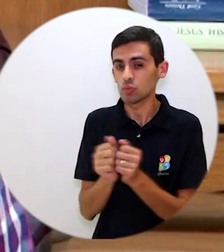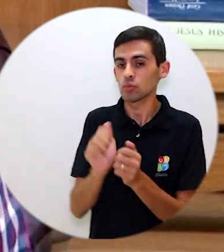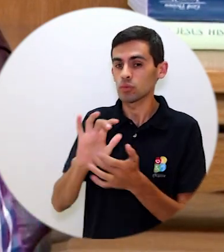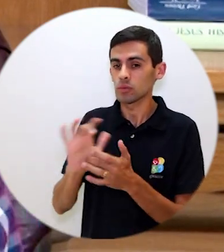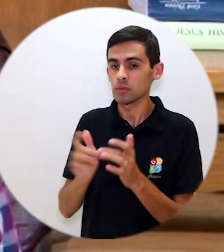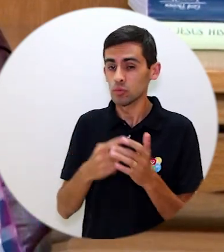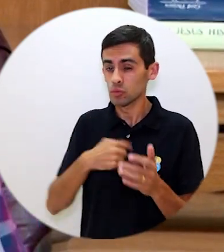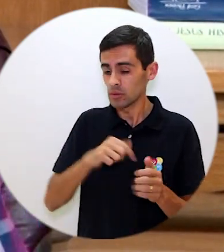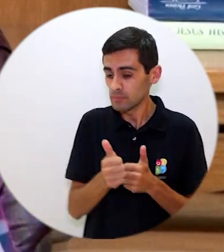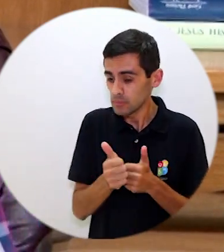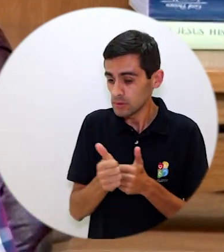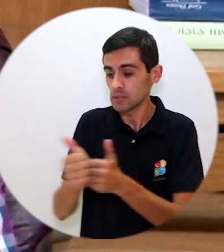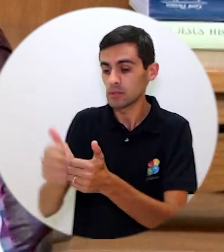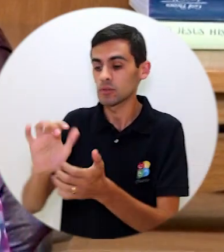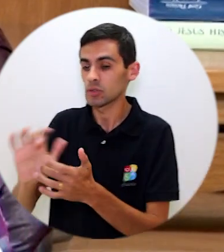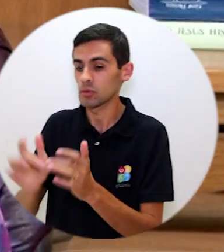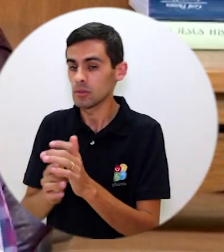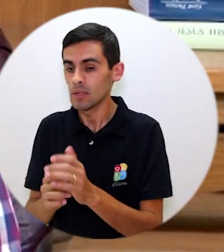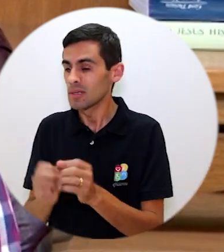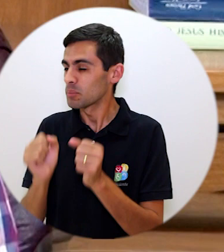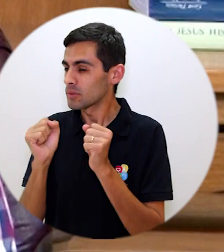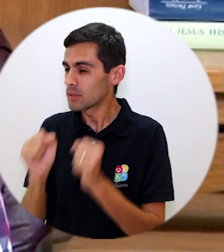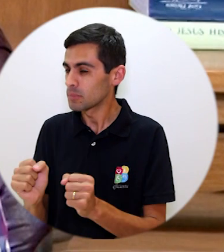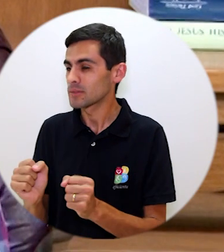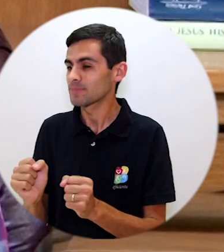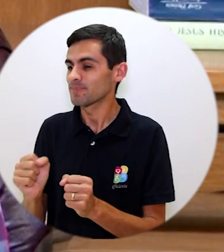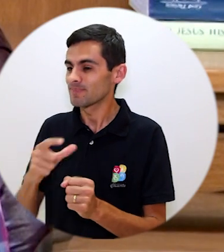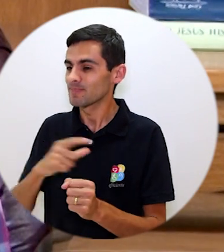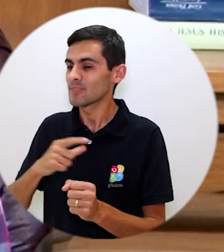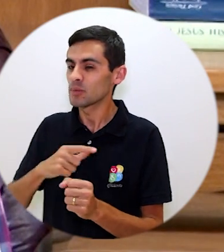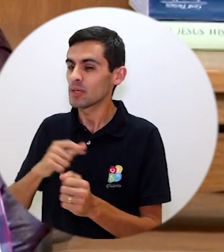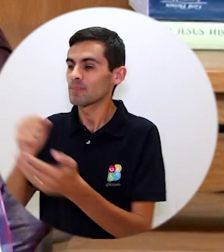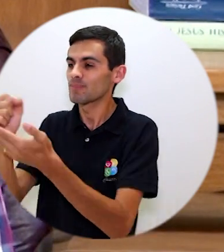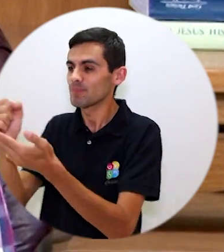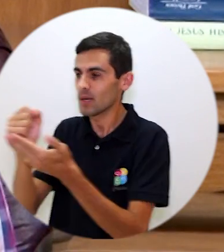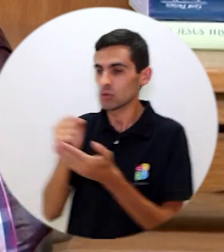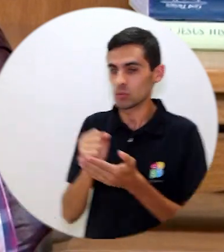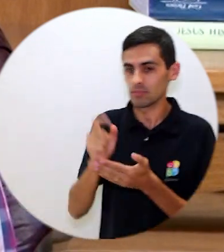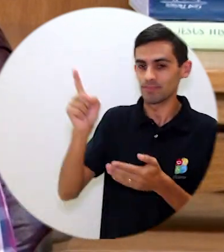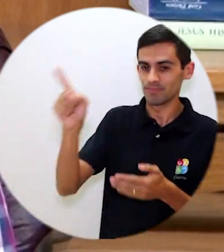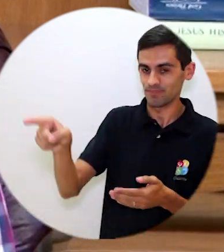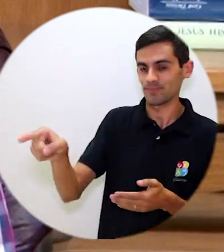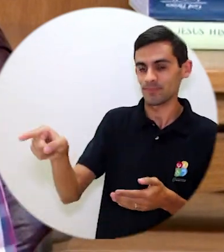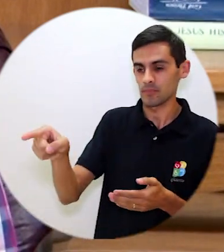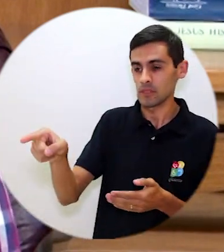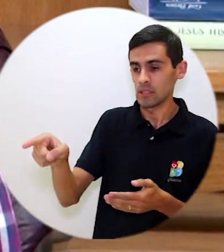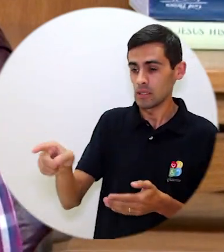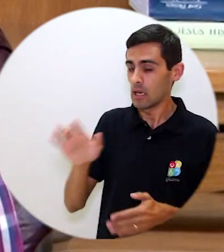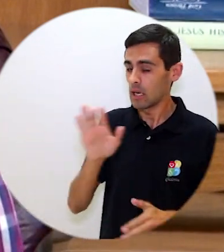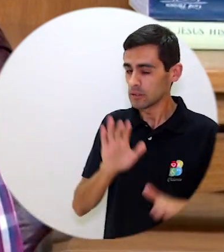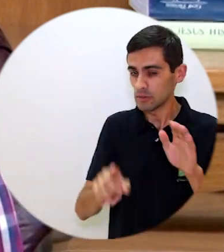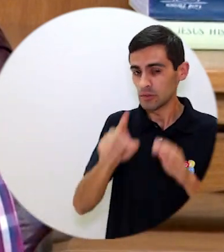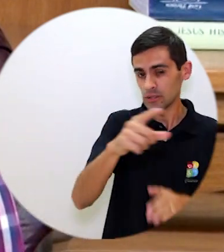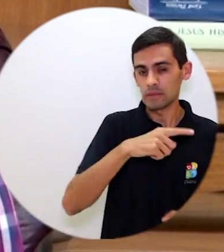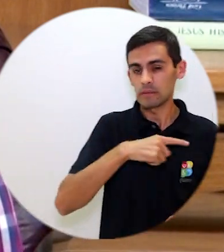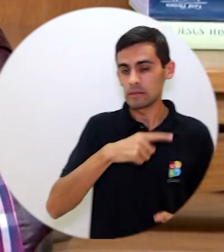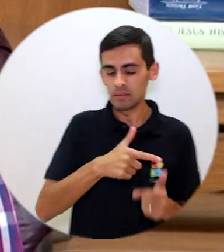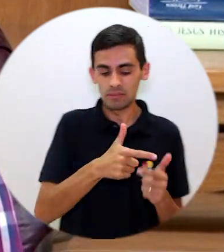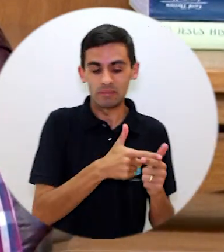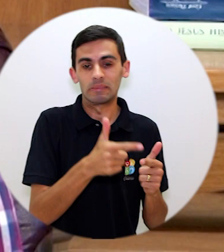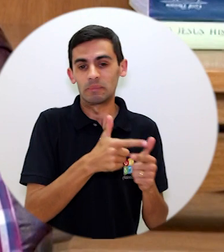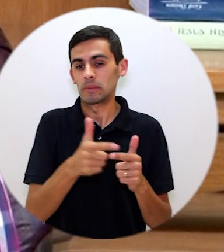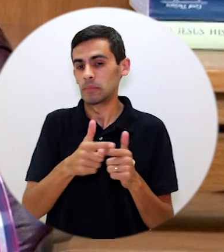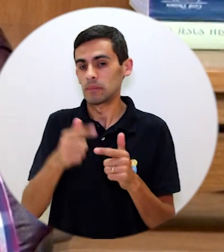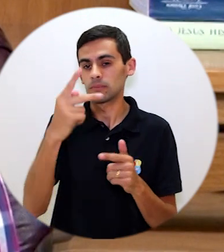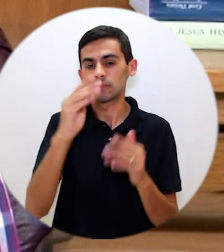Jesus quando nós estamos seguindo Jesus nós podemos contar com o seu socorro Talvez você esteja enfrentando uma